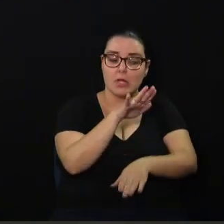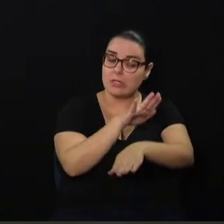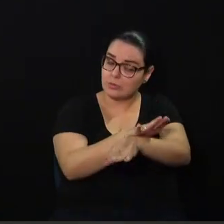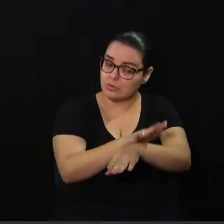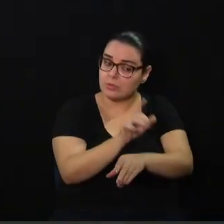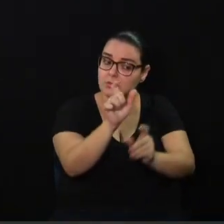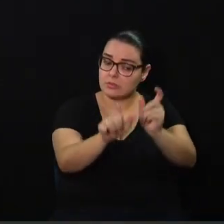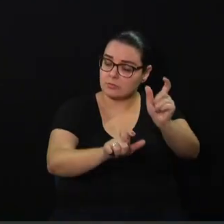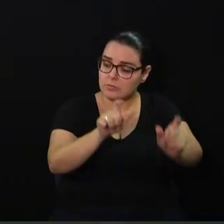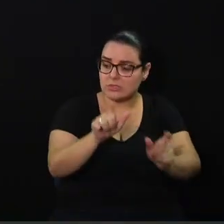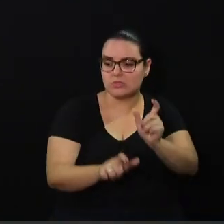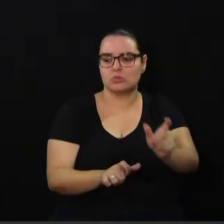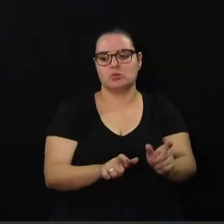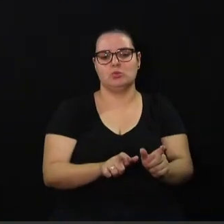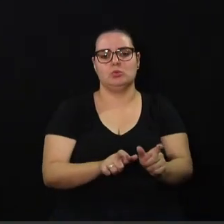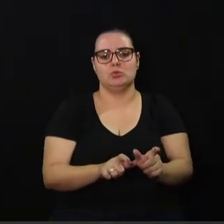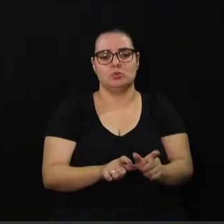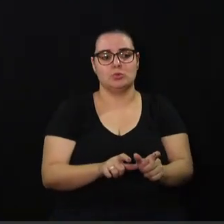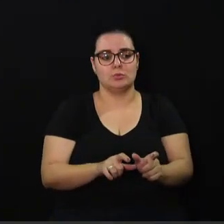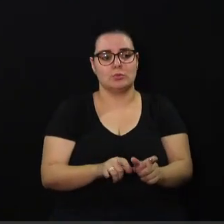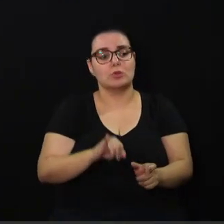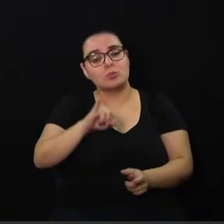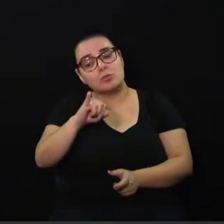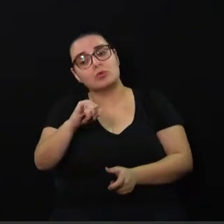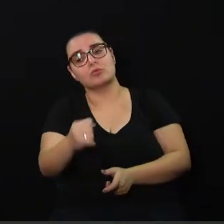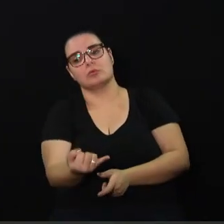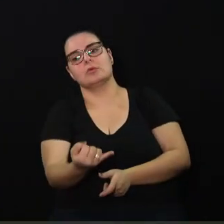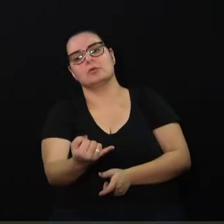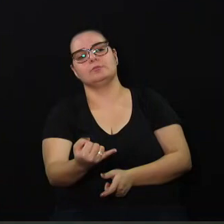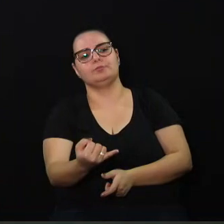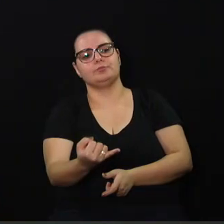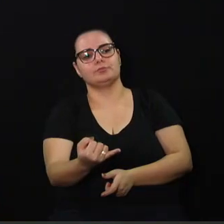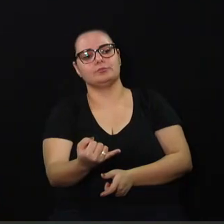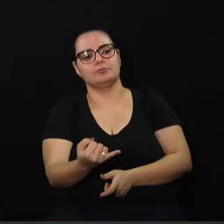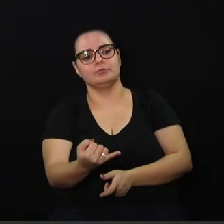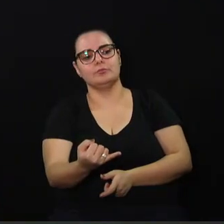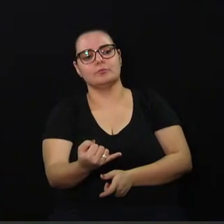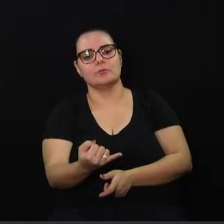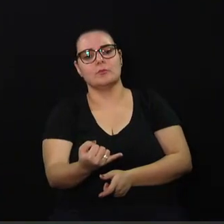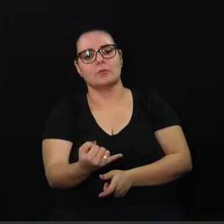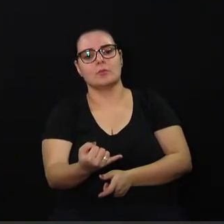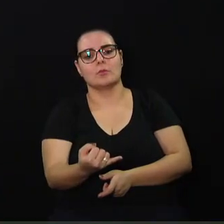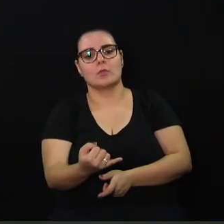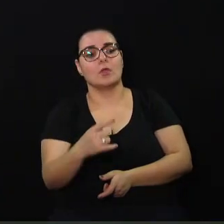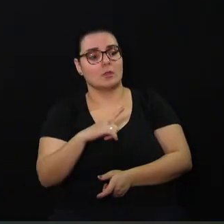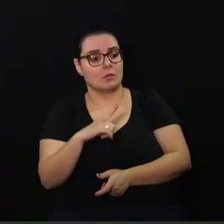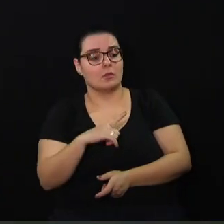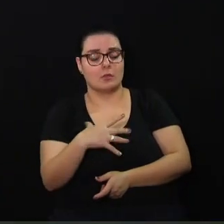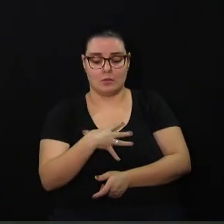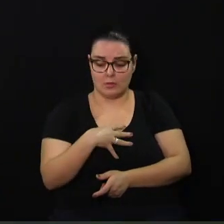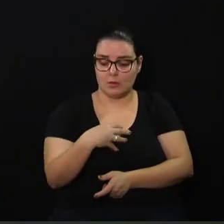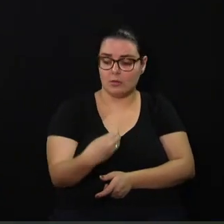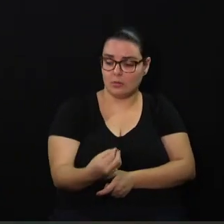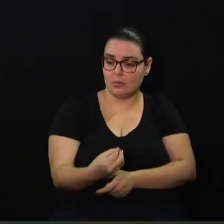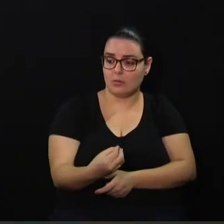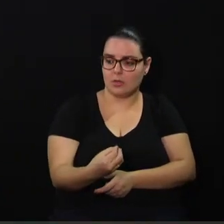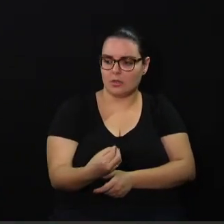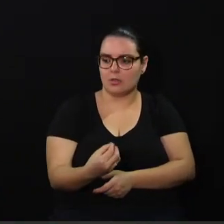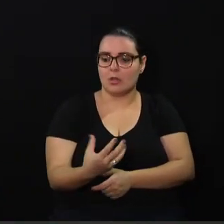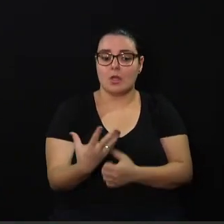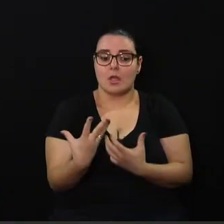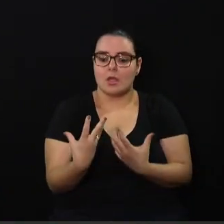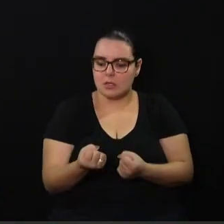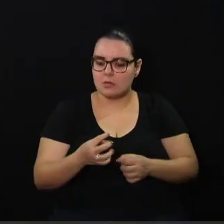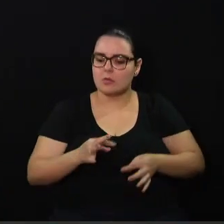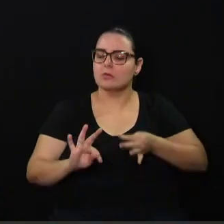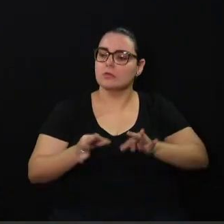a terem a oportunidade de ter os seus filhos recebendo os tratamentos